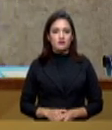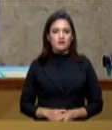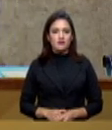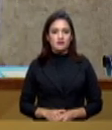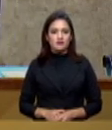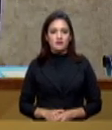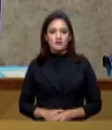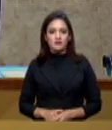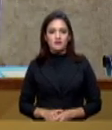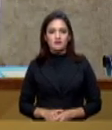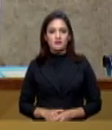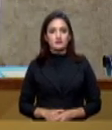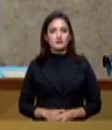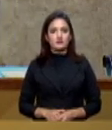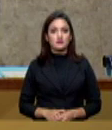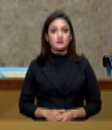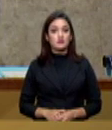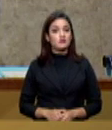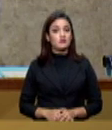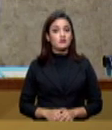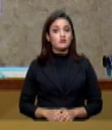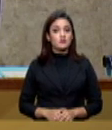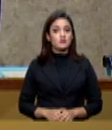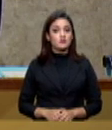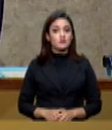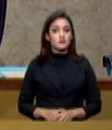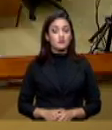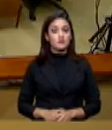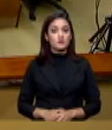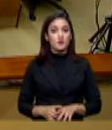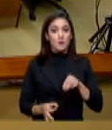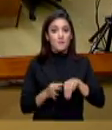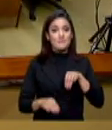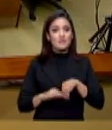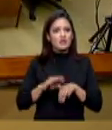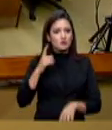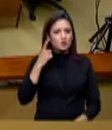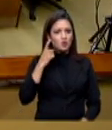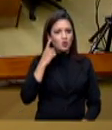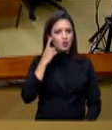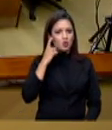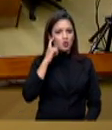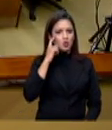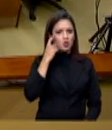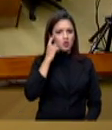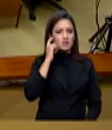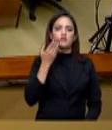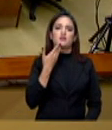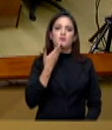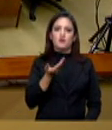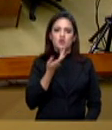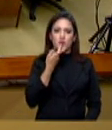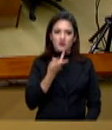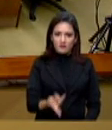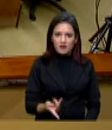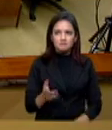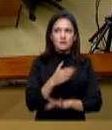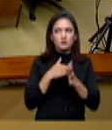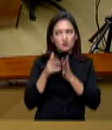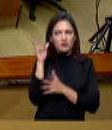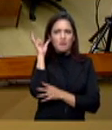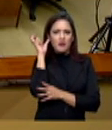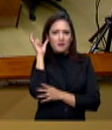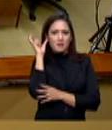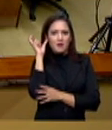então seu presidente antes de se prosseguir apenas para fins de registro e diante de tudo que eu vi